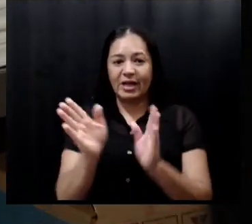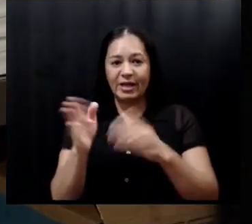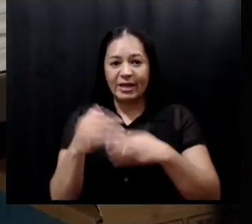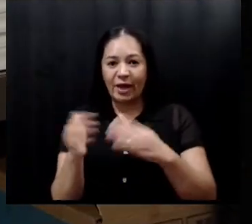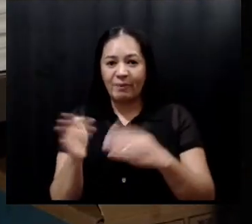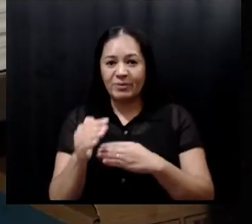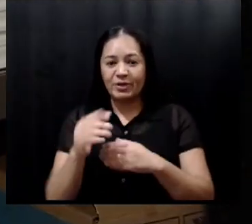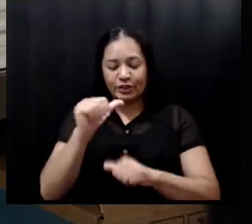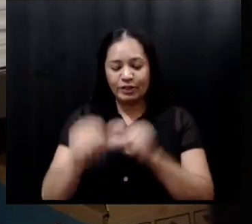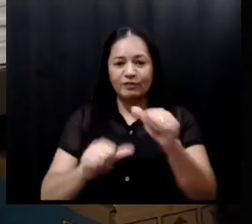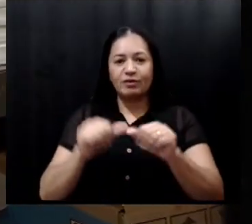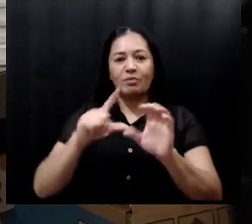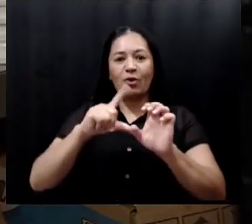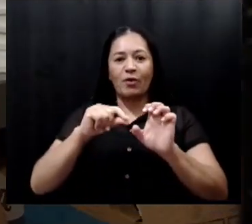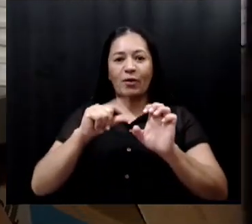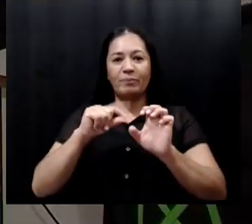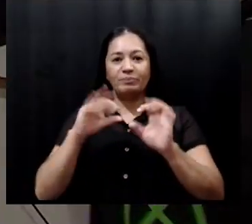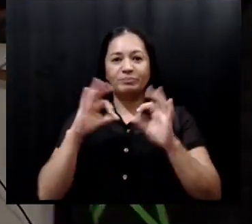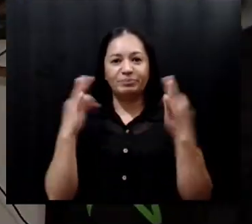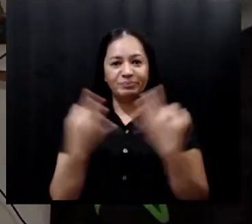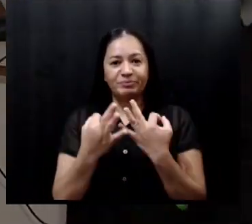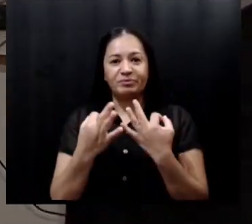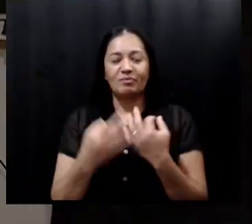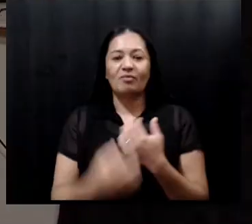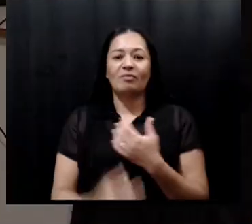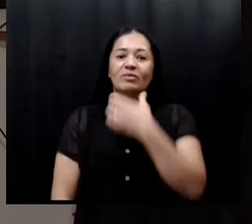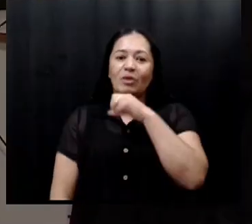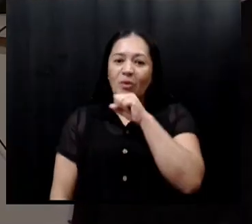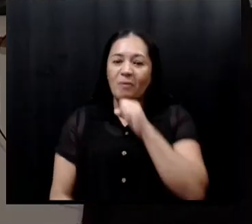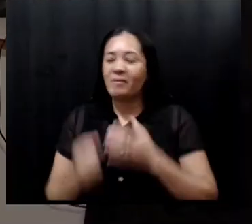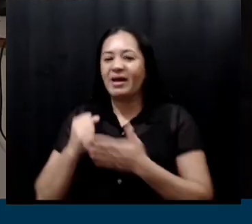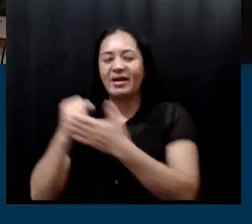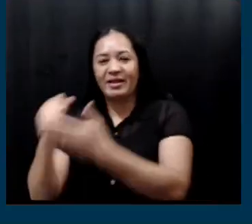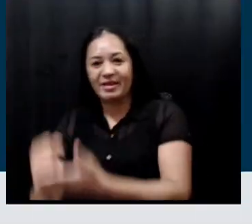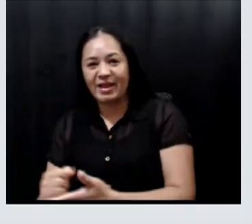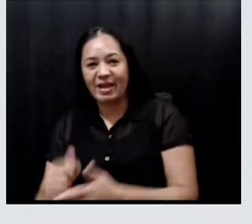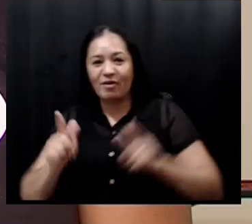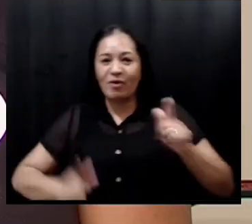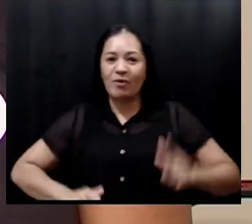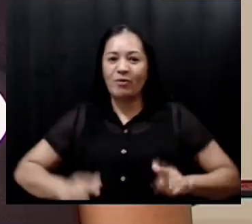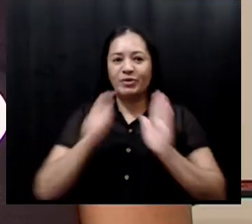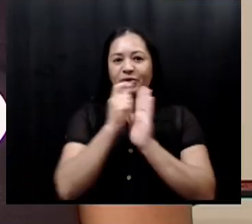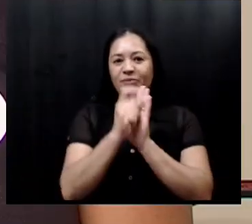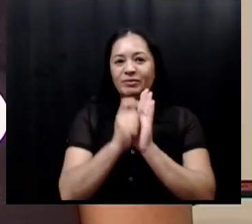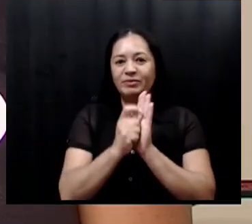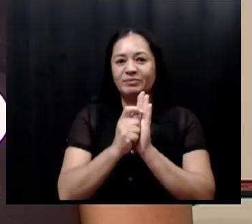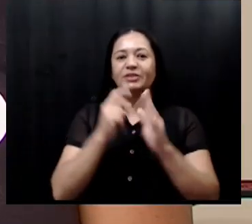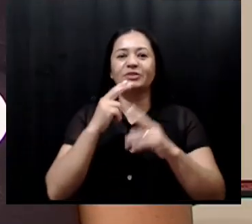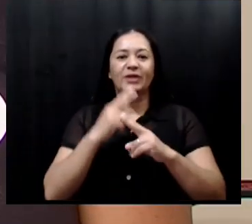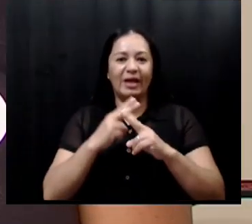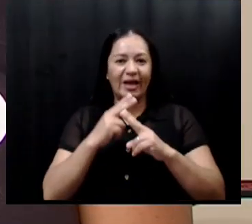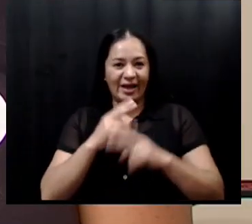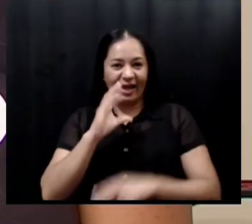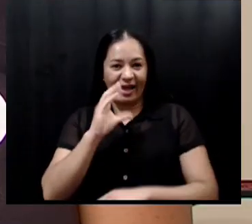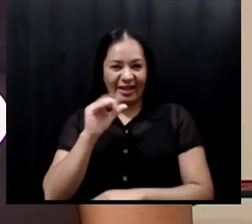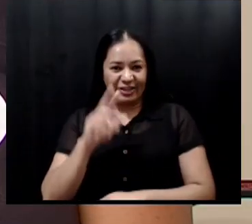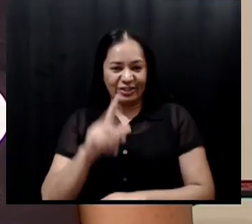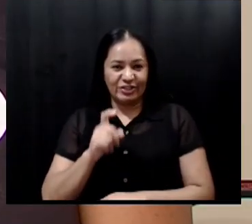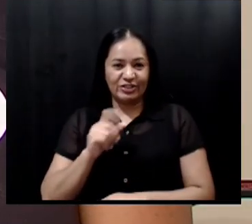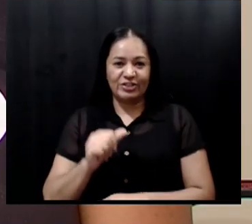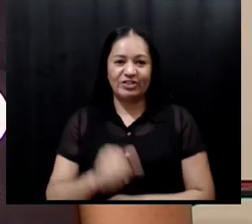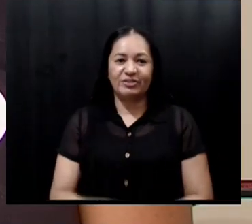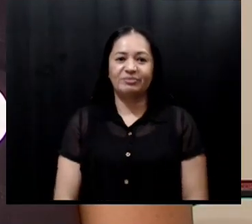de família, com o pai na entrega, prima anotando os pedidos e no caixa. Ao mesmo tempo que o Leonardo trabalhou na